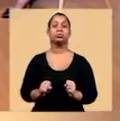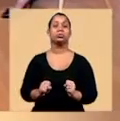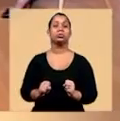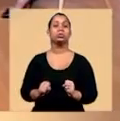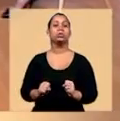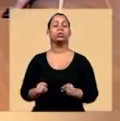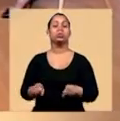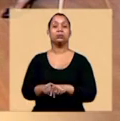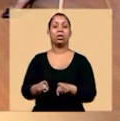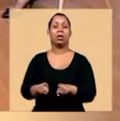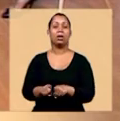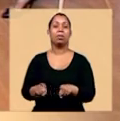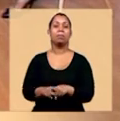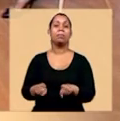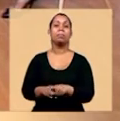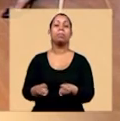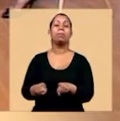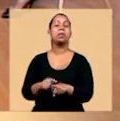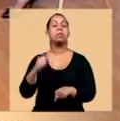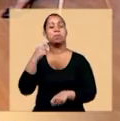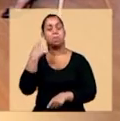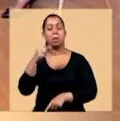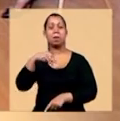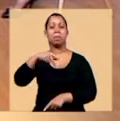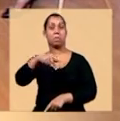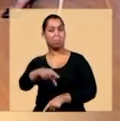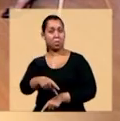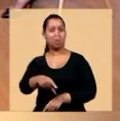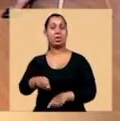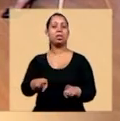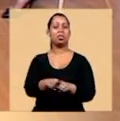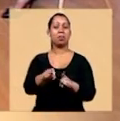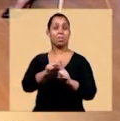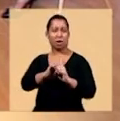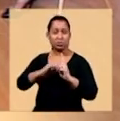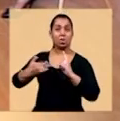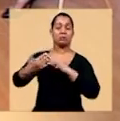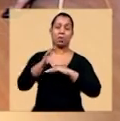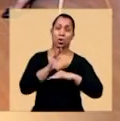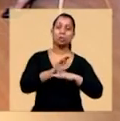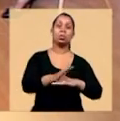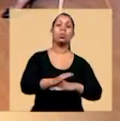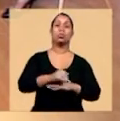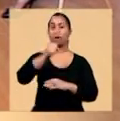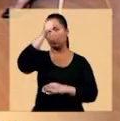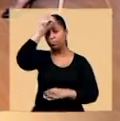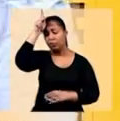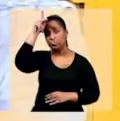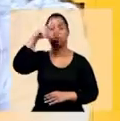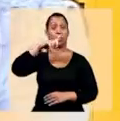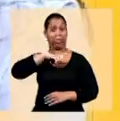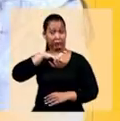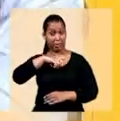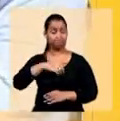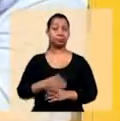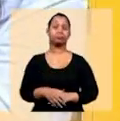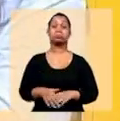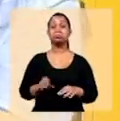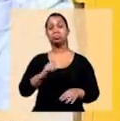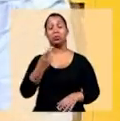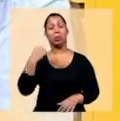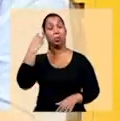a algum sindicato, o Ministério do Trabalho, serviço social que a prefeitura disponibiliza